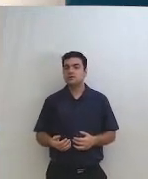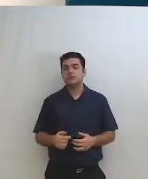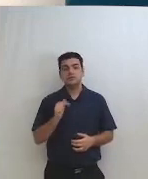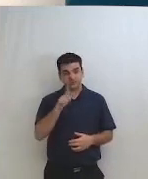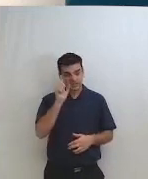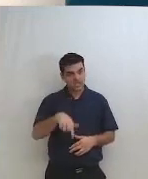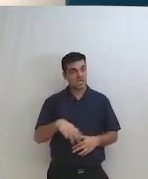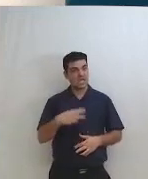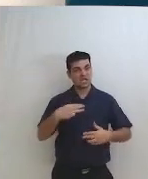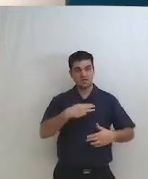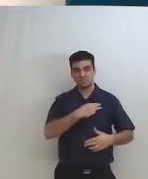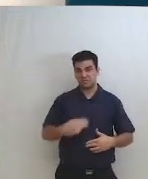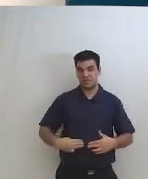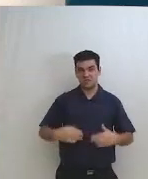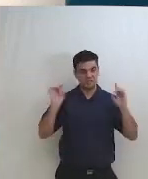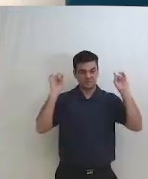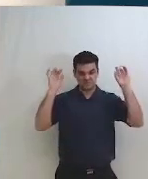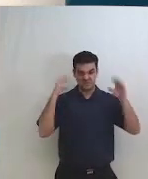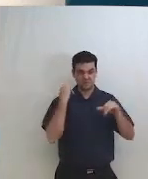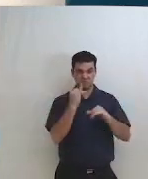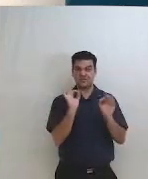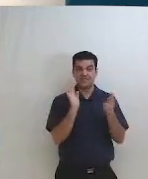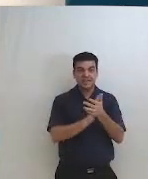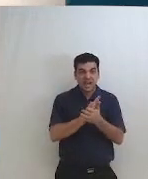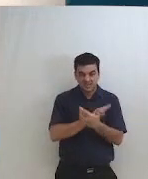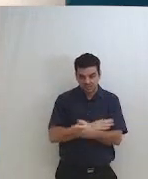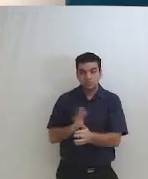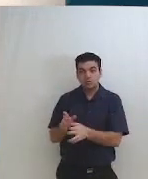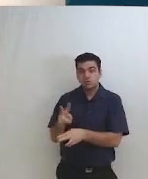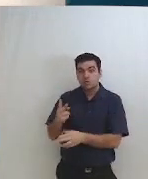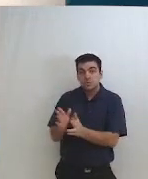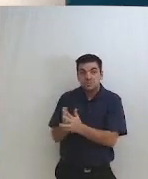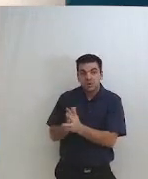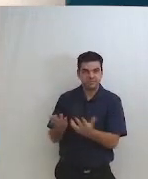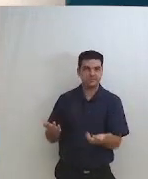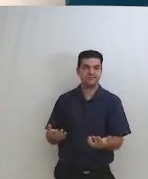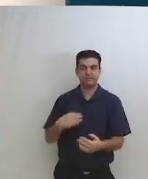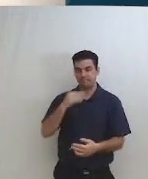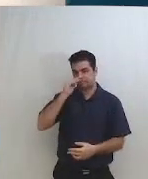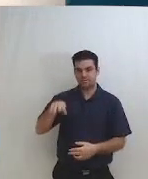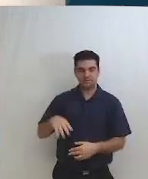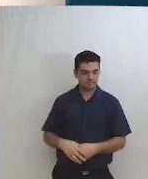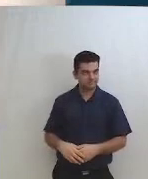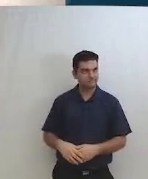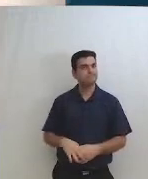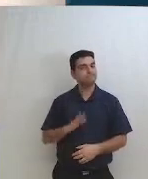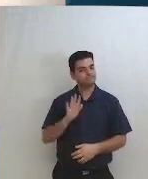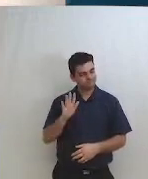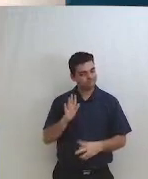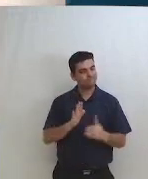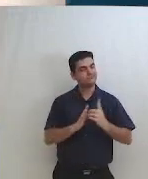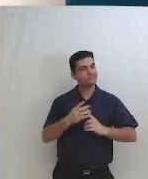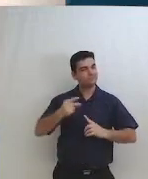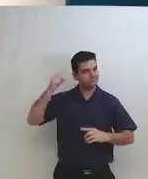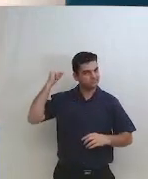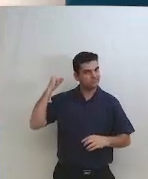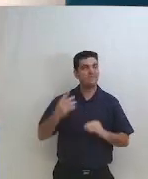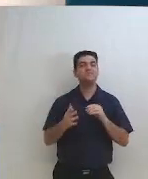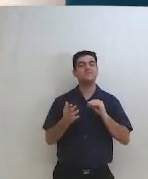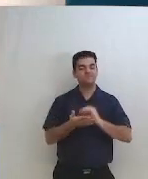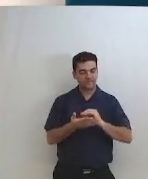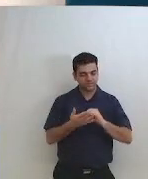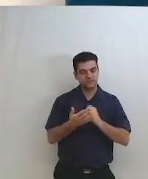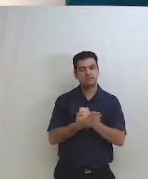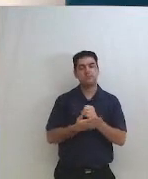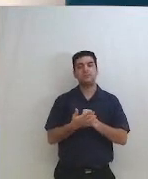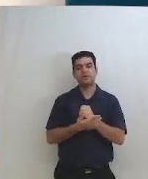da defesa é que se reconheça que o decreto originário ele carece de fundamentação, ele carece de